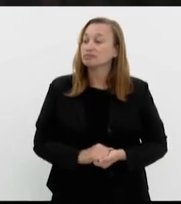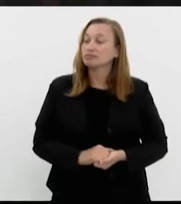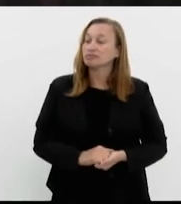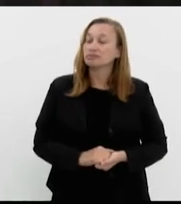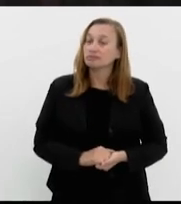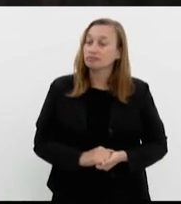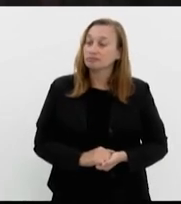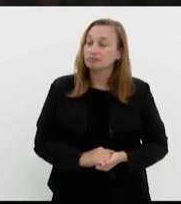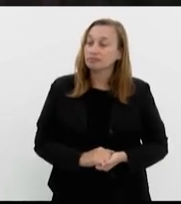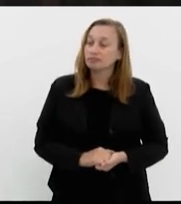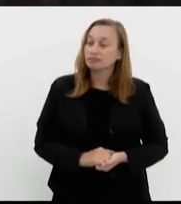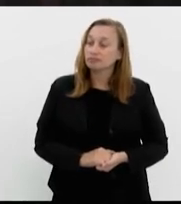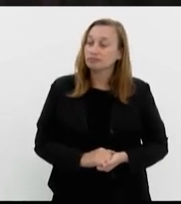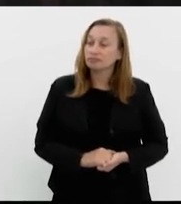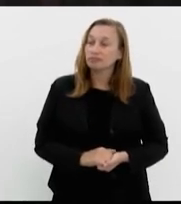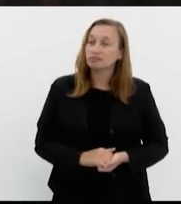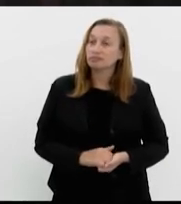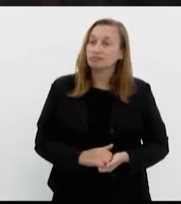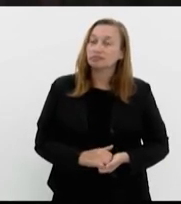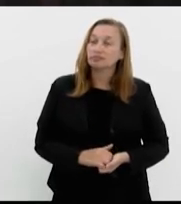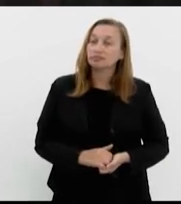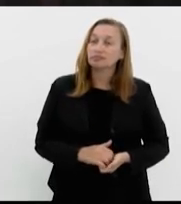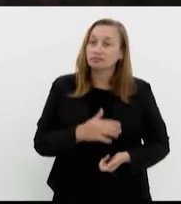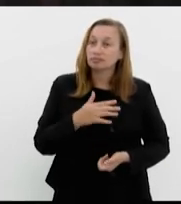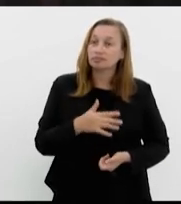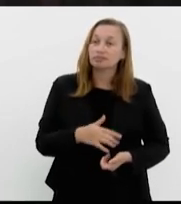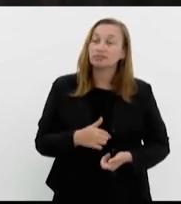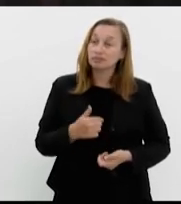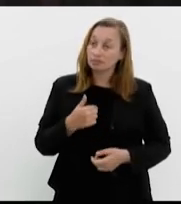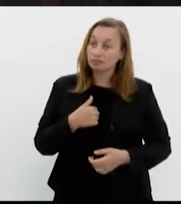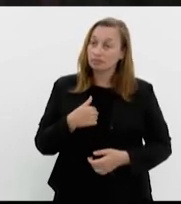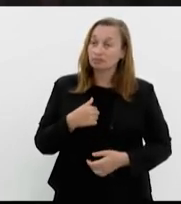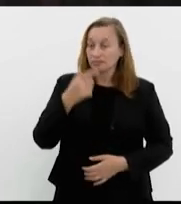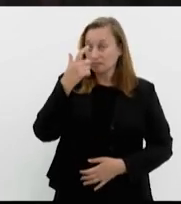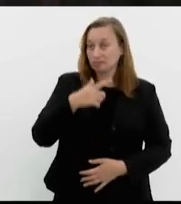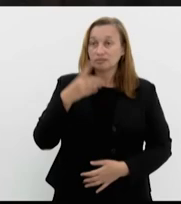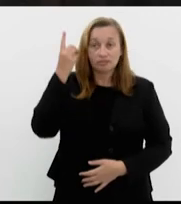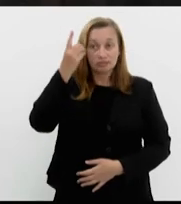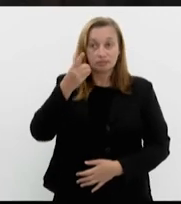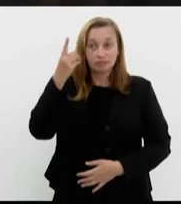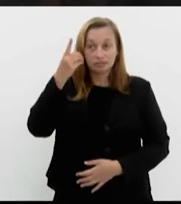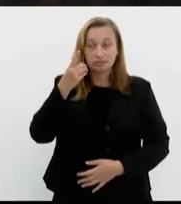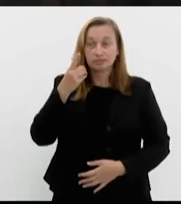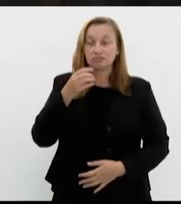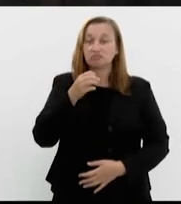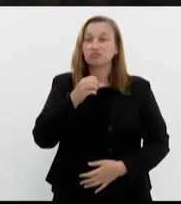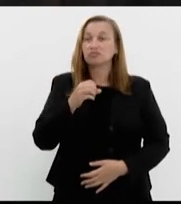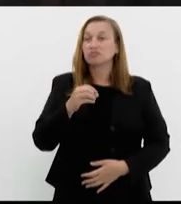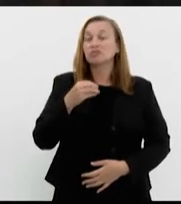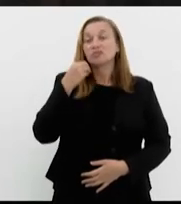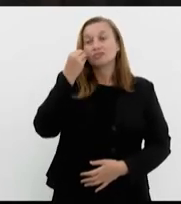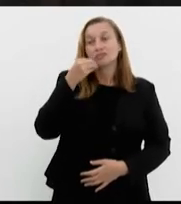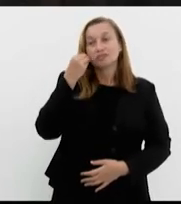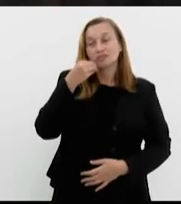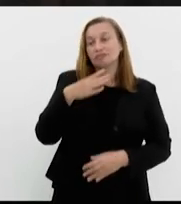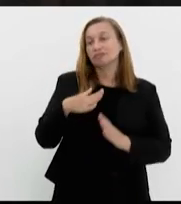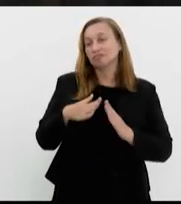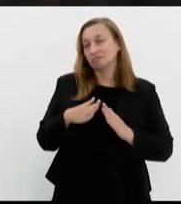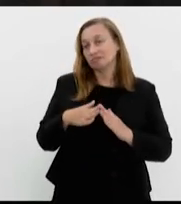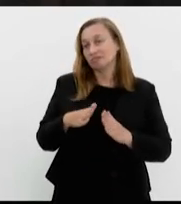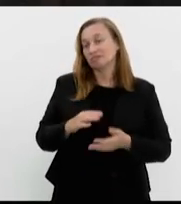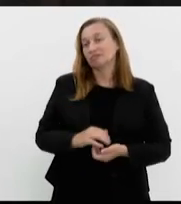E eu até, por ser o deputado com o maior volume de idade dessa casa, né,